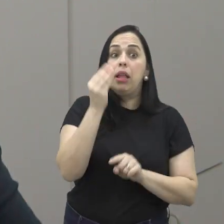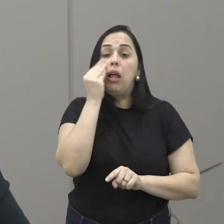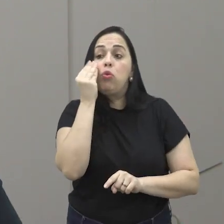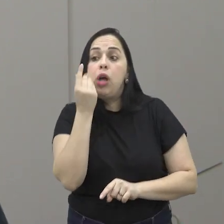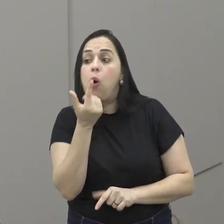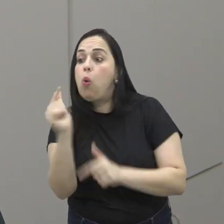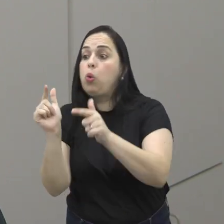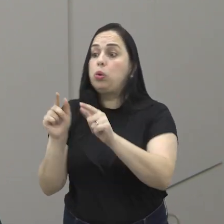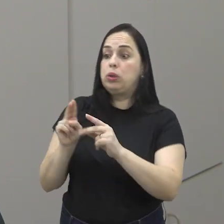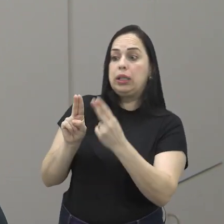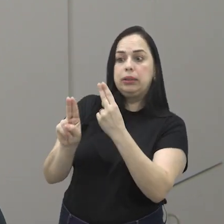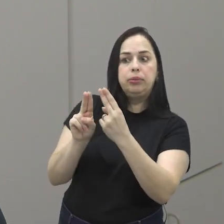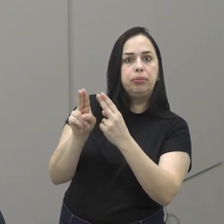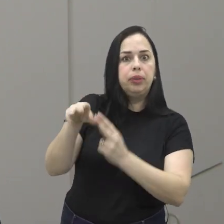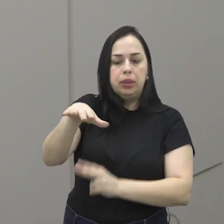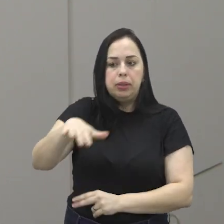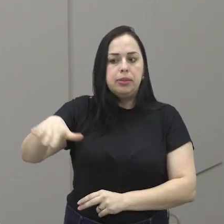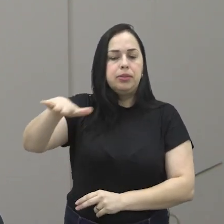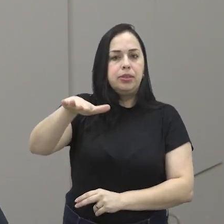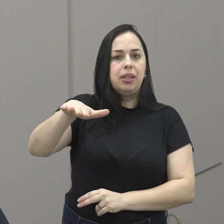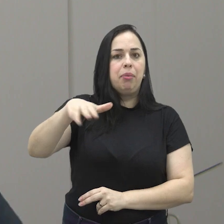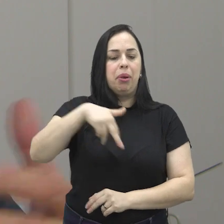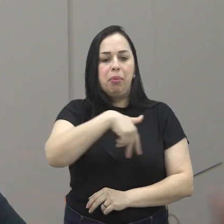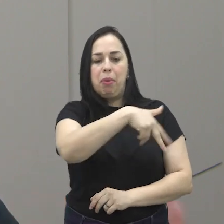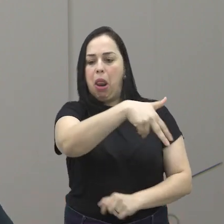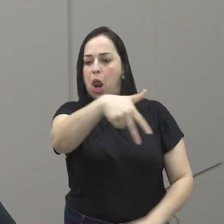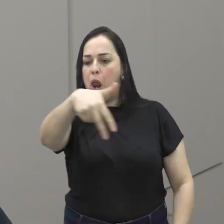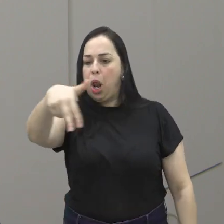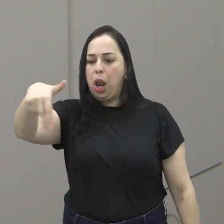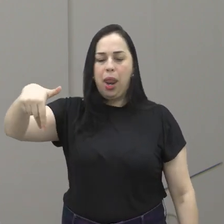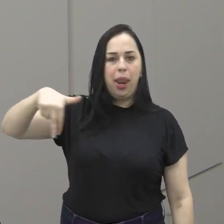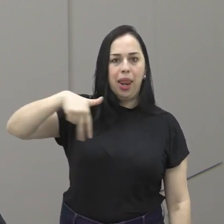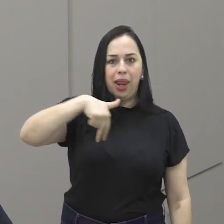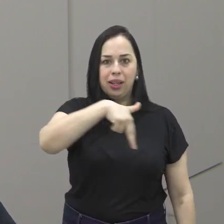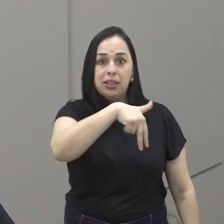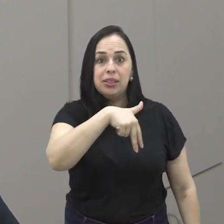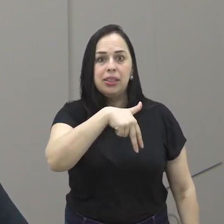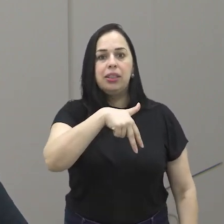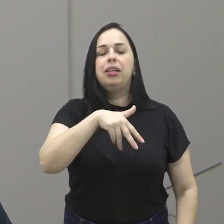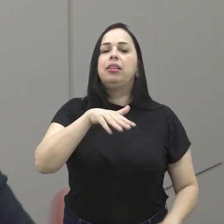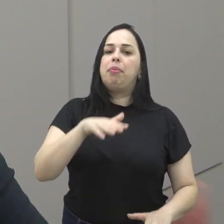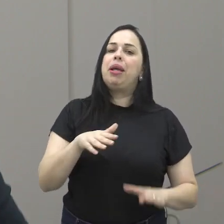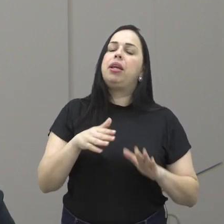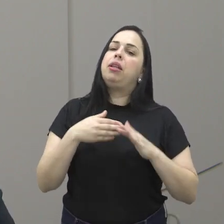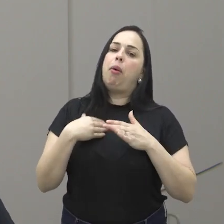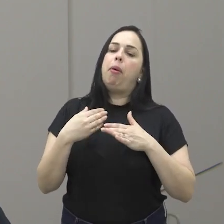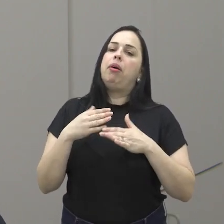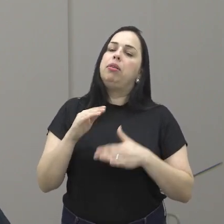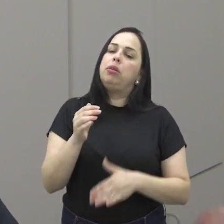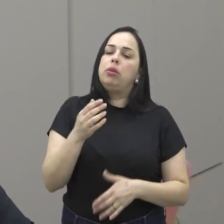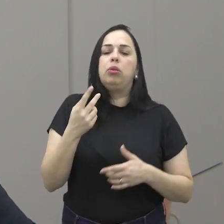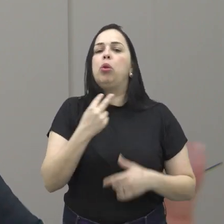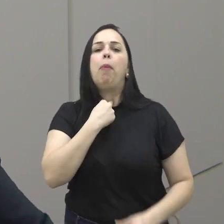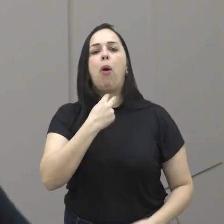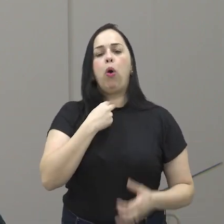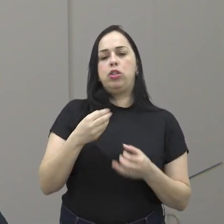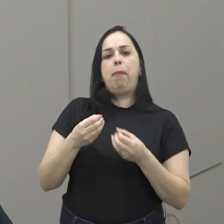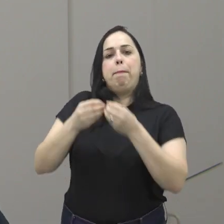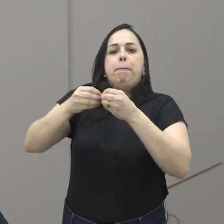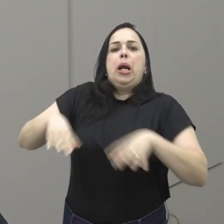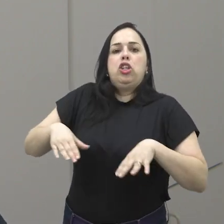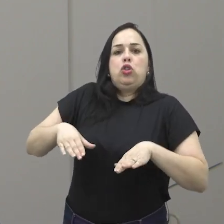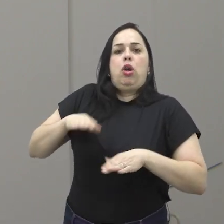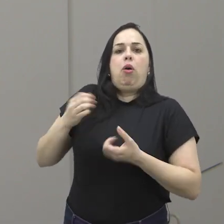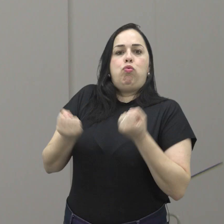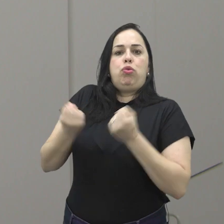outras vias também, que a gente possa fazer que o pessoal trafegue na corrida e que não impacte também na mobilidade